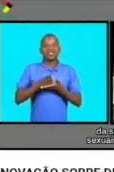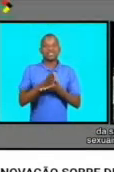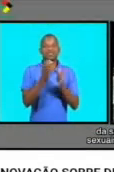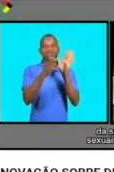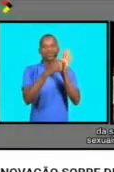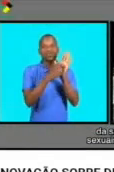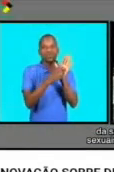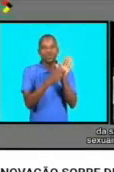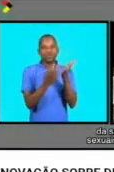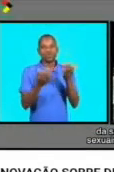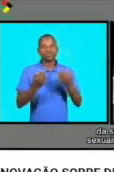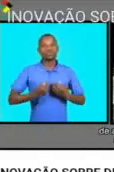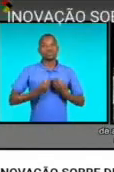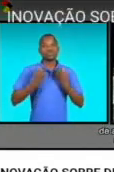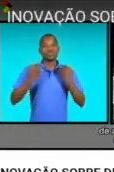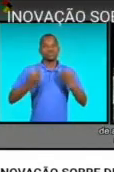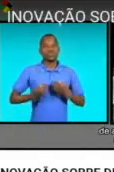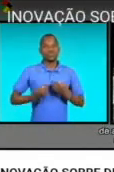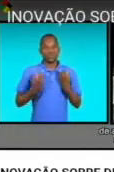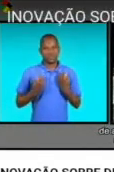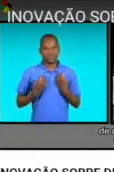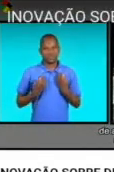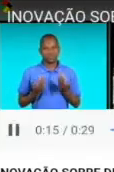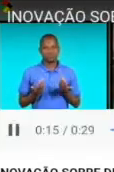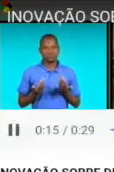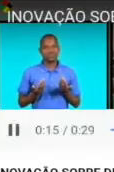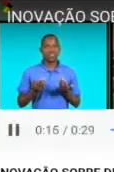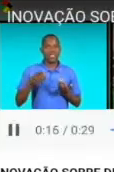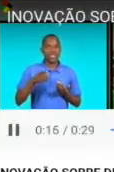é fácil nos autos